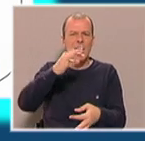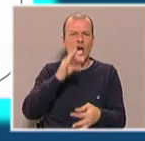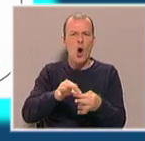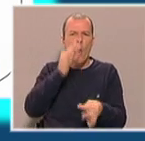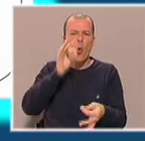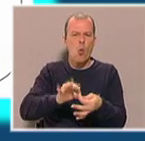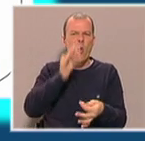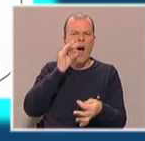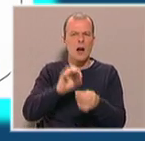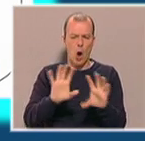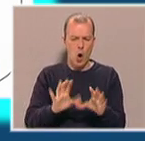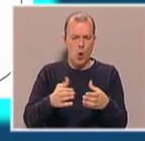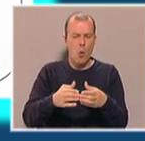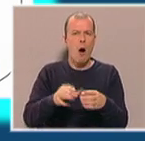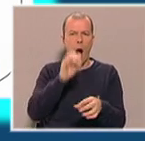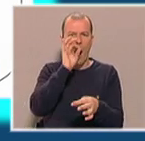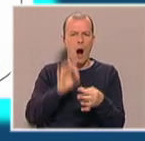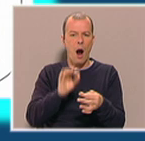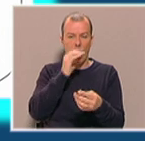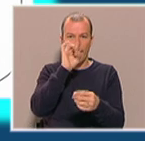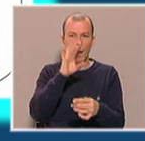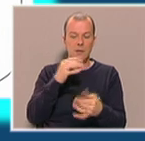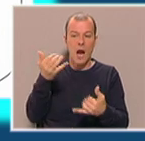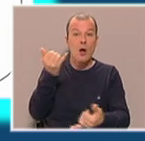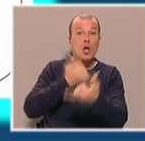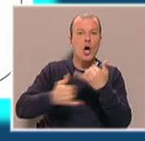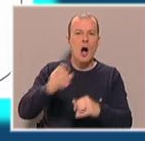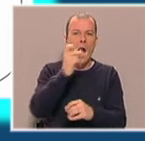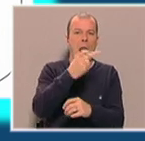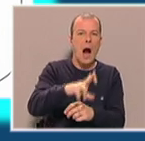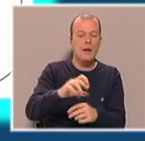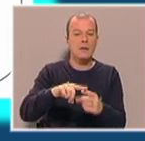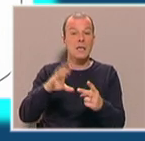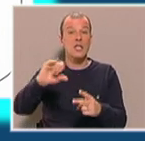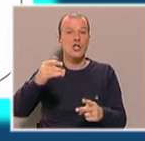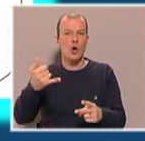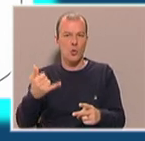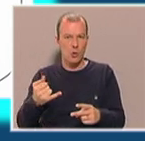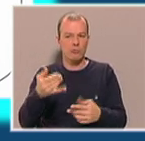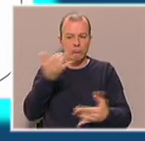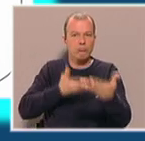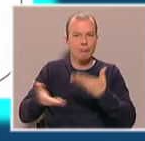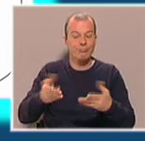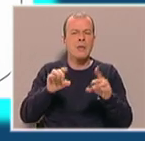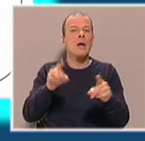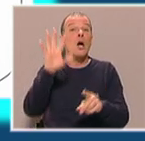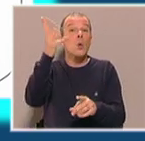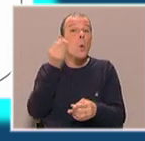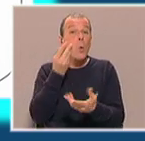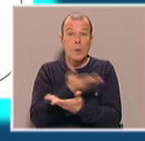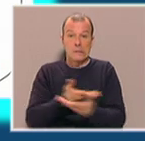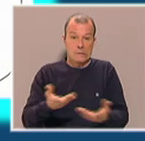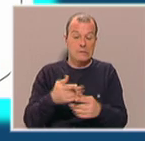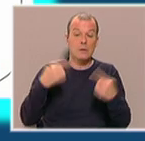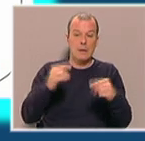várias bolinhas juntas, que ocorrem as trocas de gases, o oxigênio e com o dióxido de carbono. Para que isto aconteça, os alvéolos